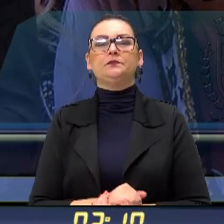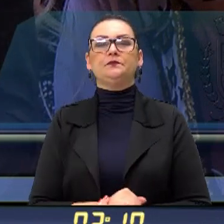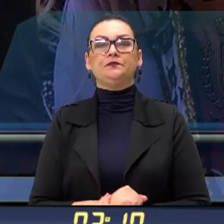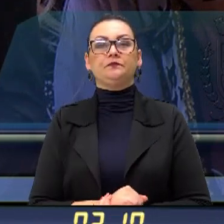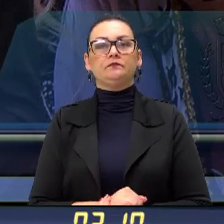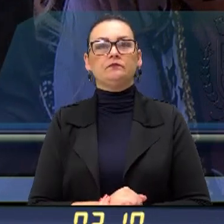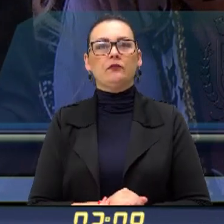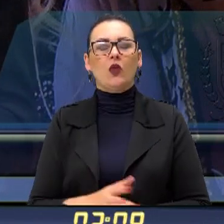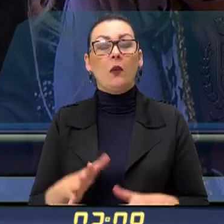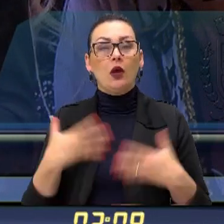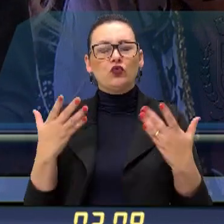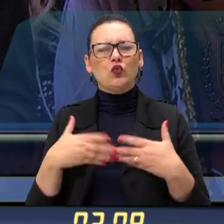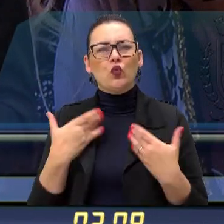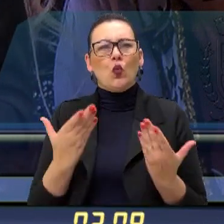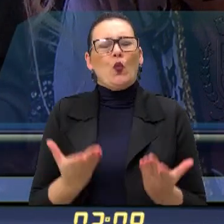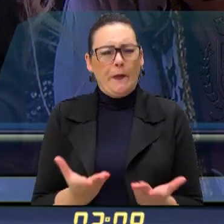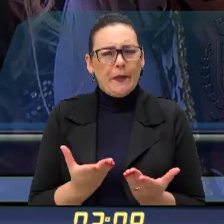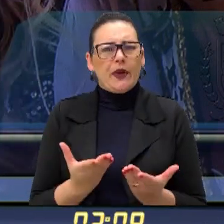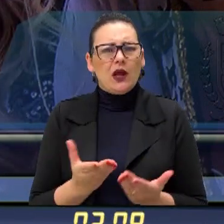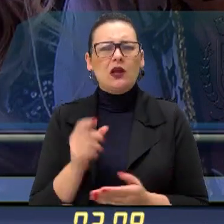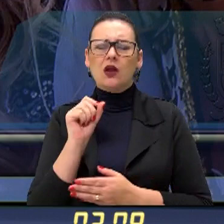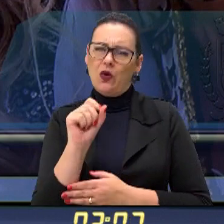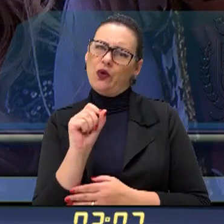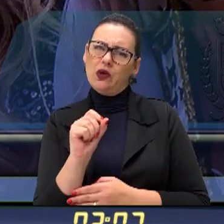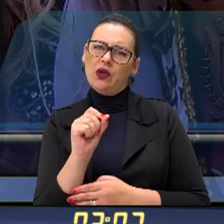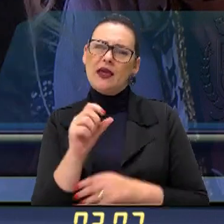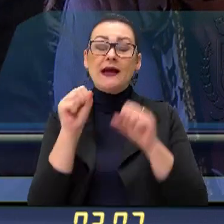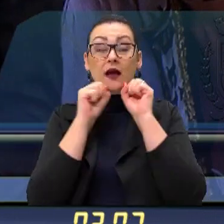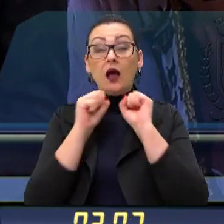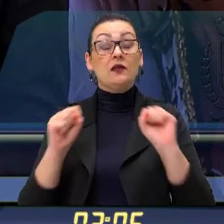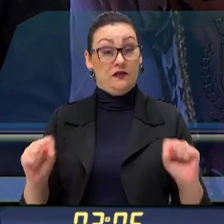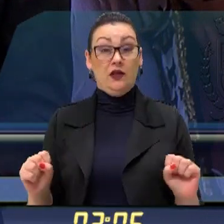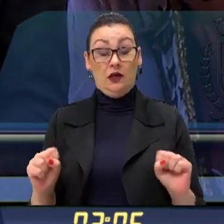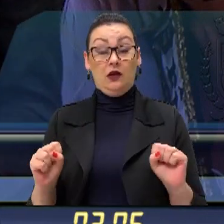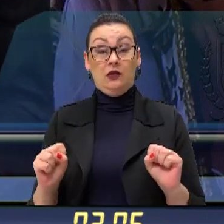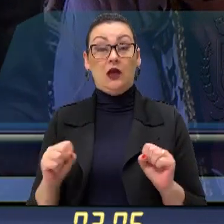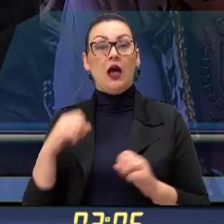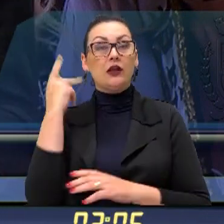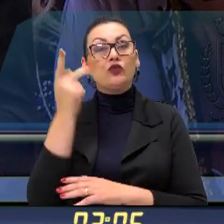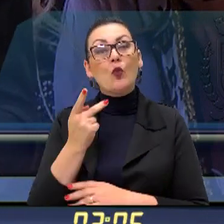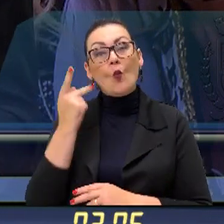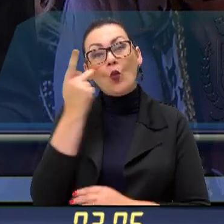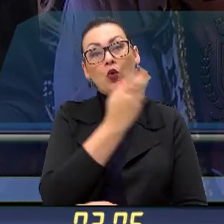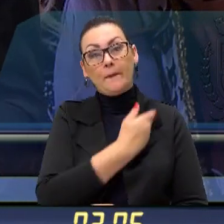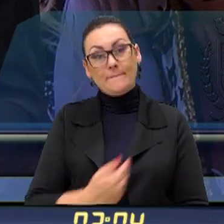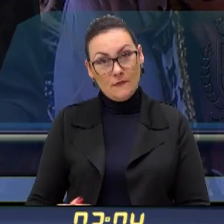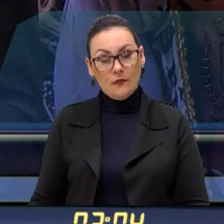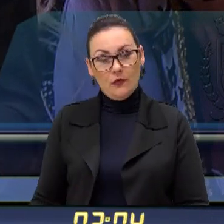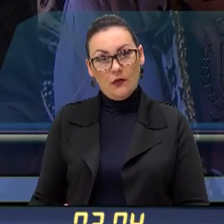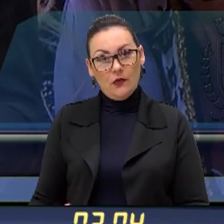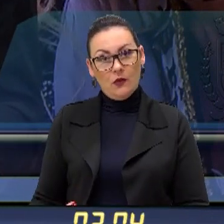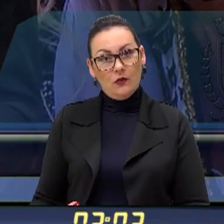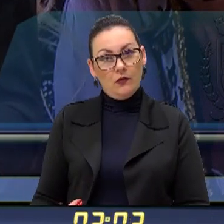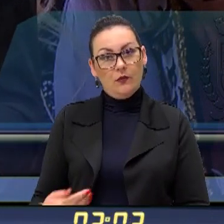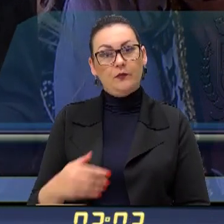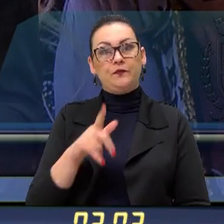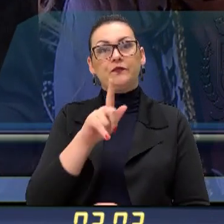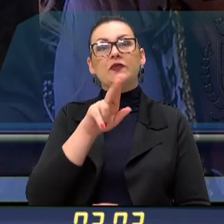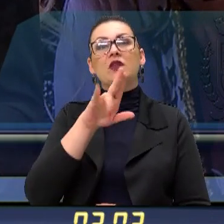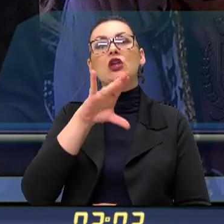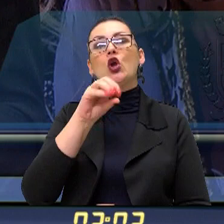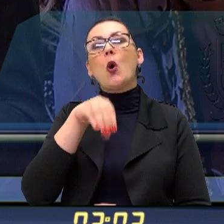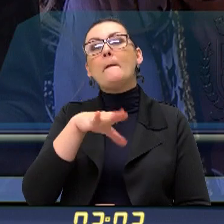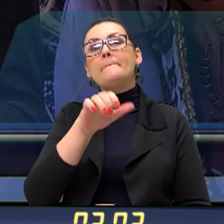Mas o que mais nos surpreendeu foi que a atual secretária da pasta de políticas públicas, secretária